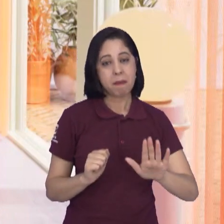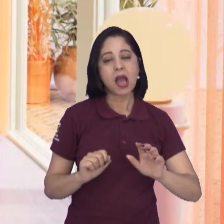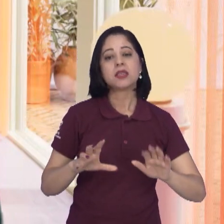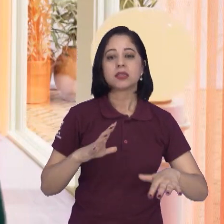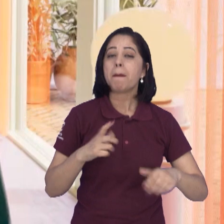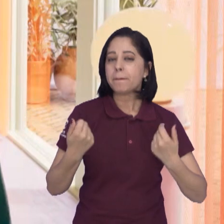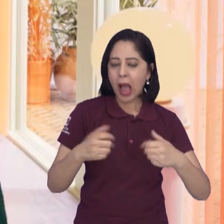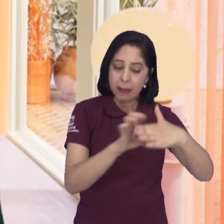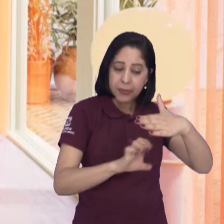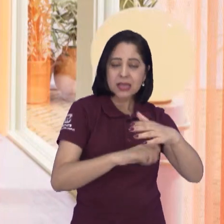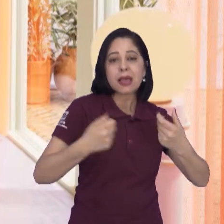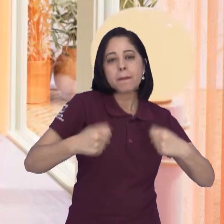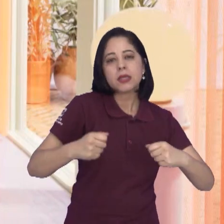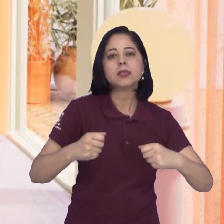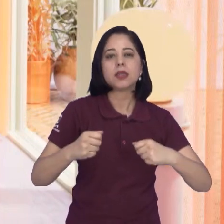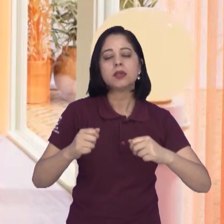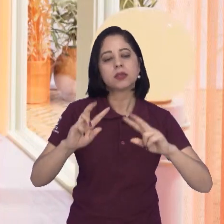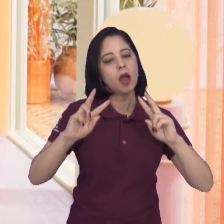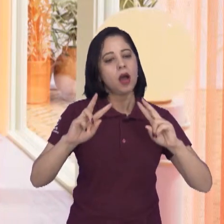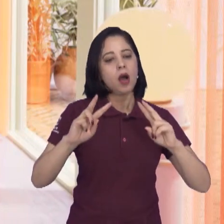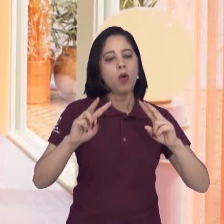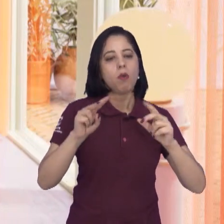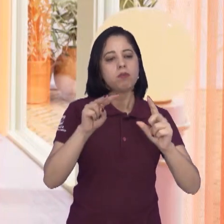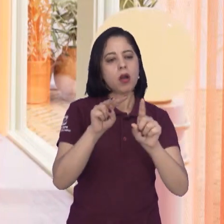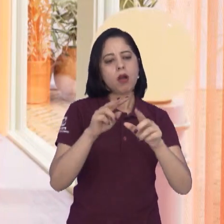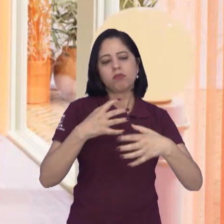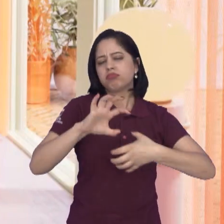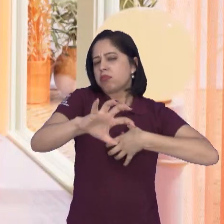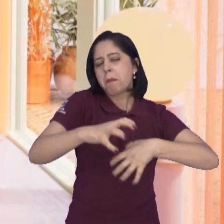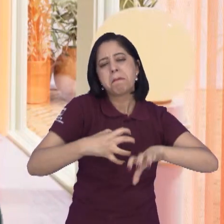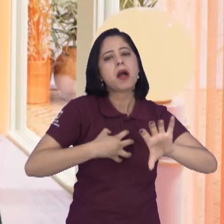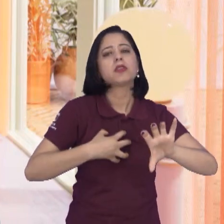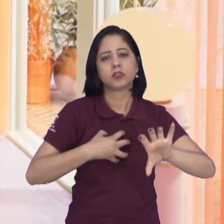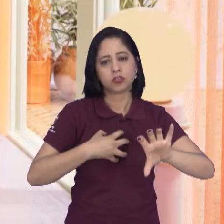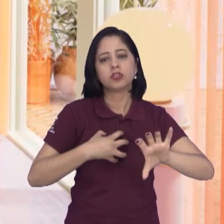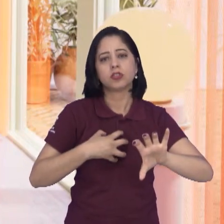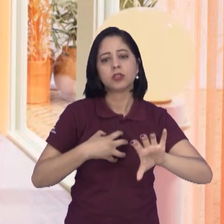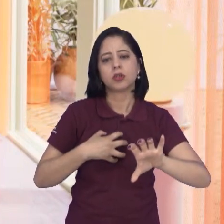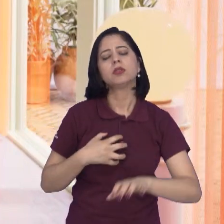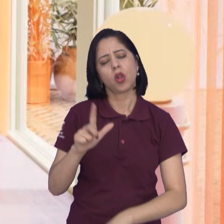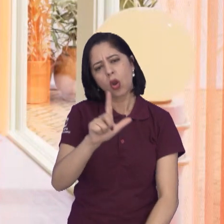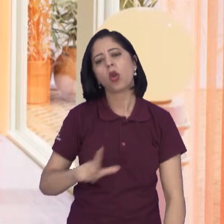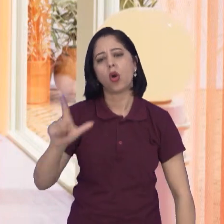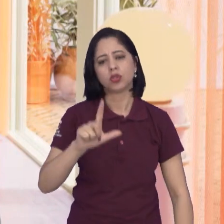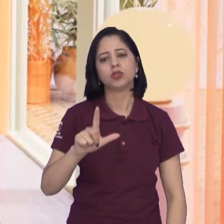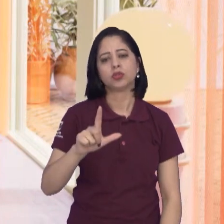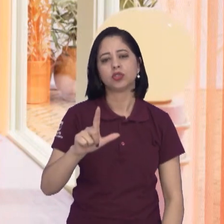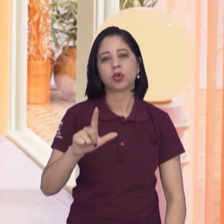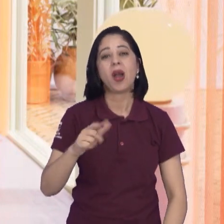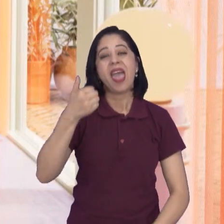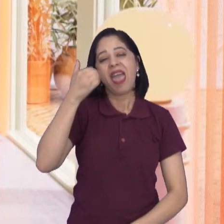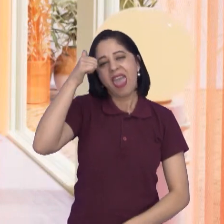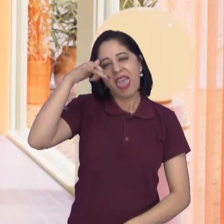como é importante ter essa gestão humanizada, né, para o mercado, para ter melhores profissionais e, claro, diminuir